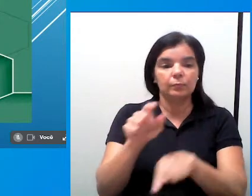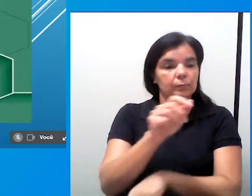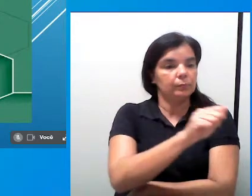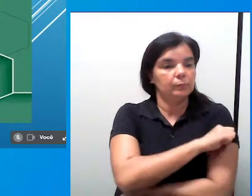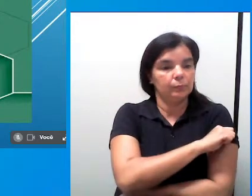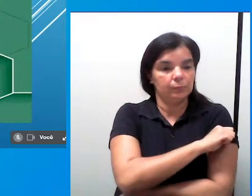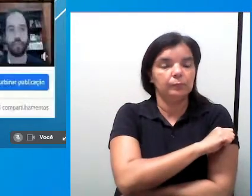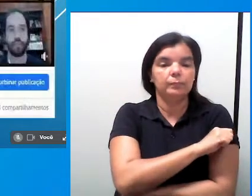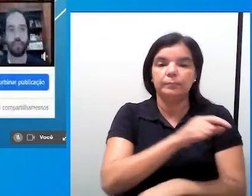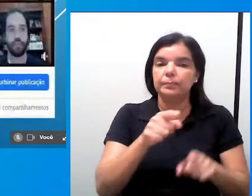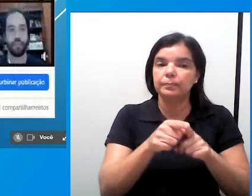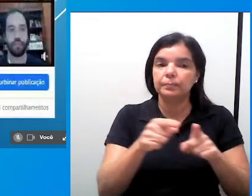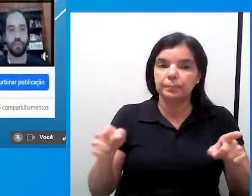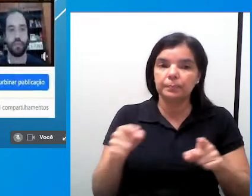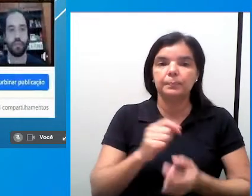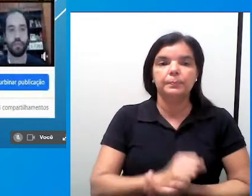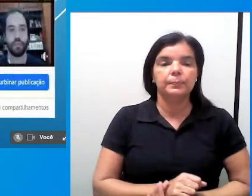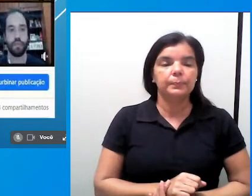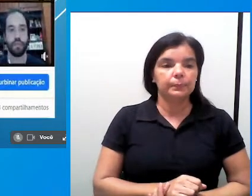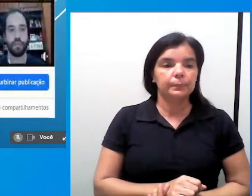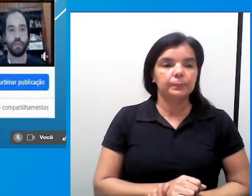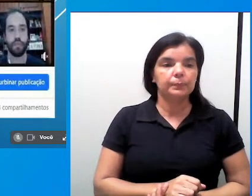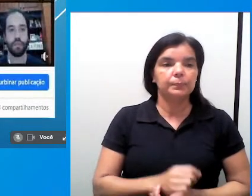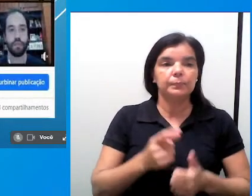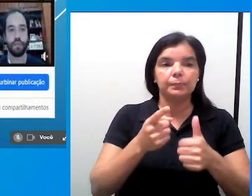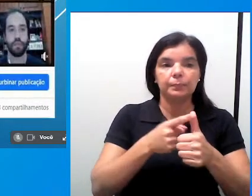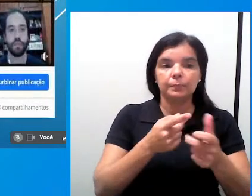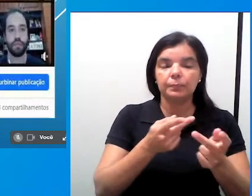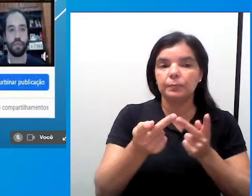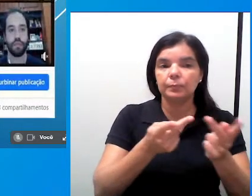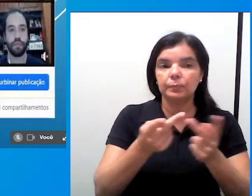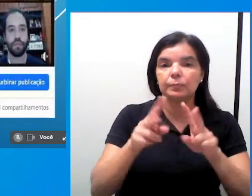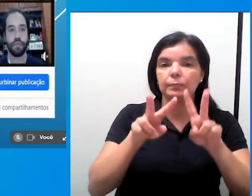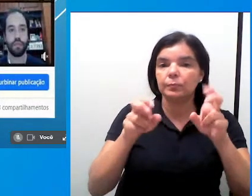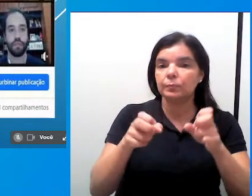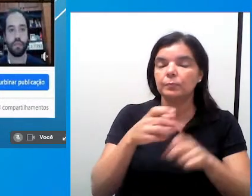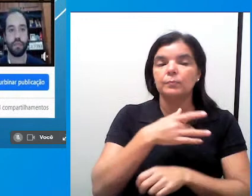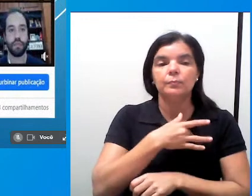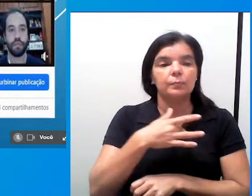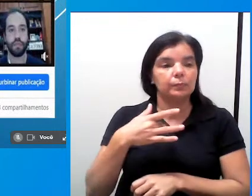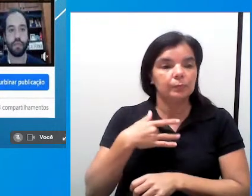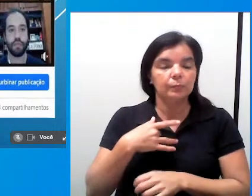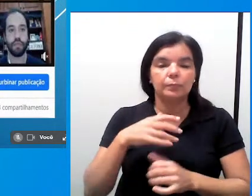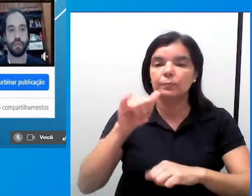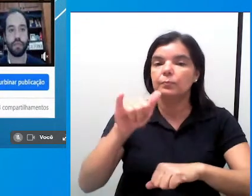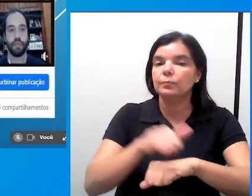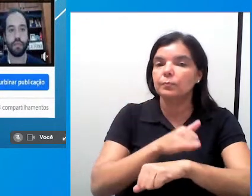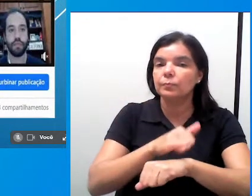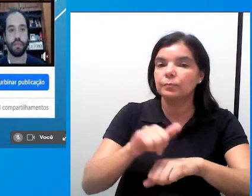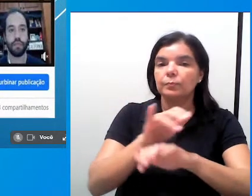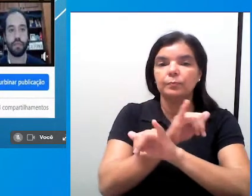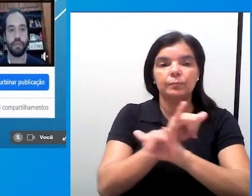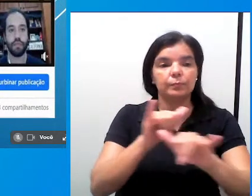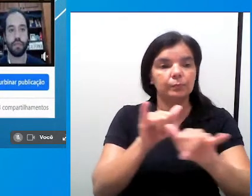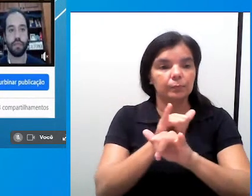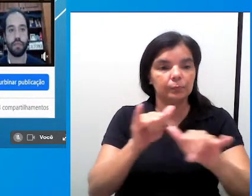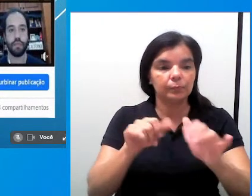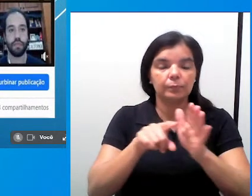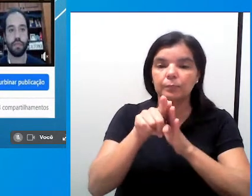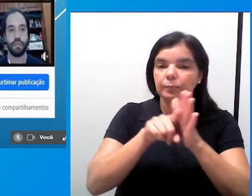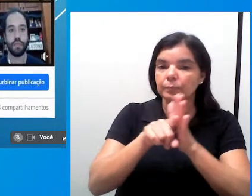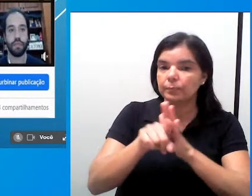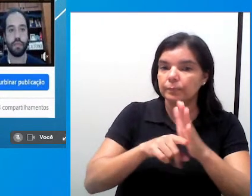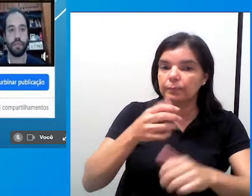nós nesse período. O projeto Assunto Saúde, ele partiu como uma estratégia de divulgação científica